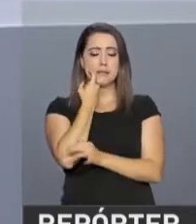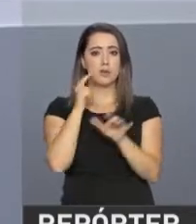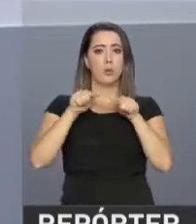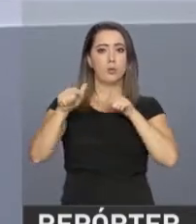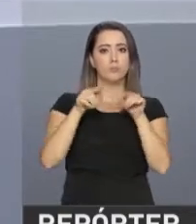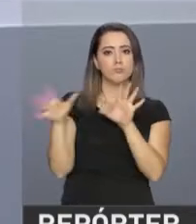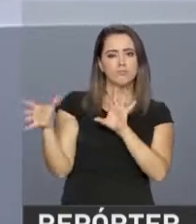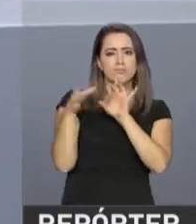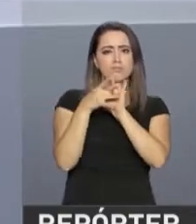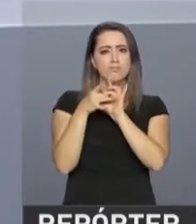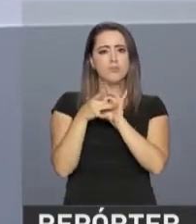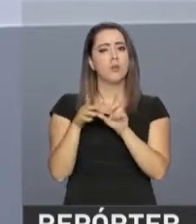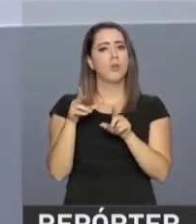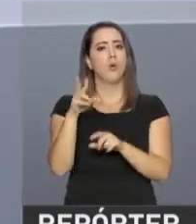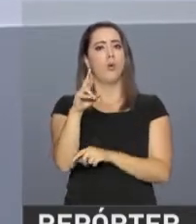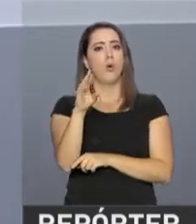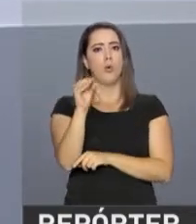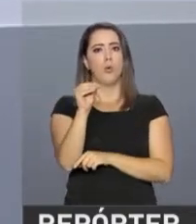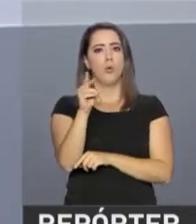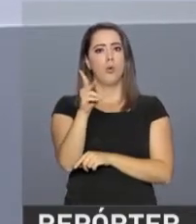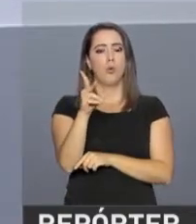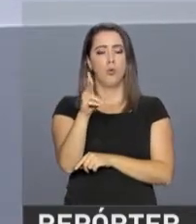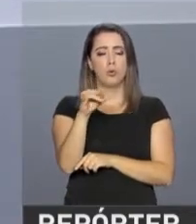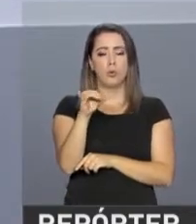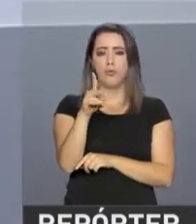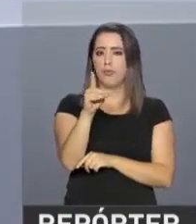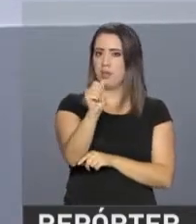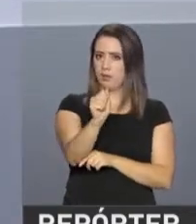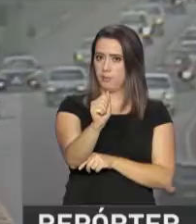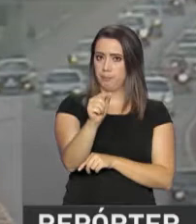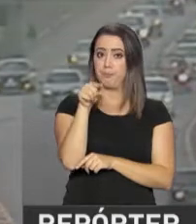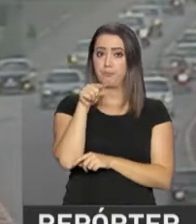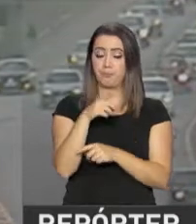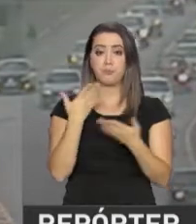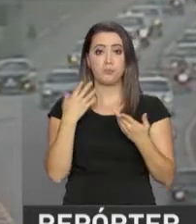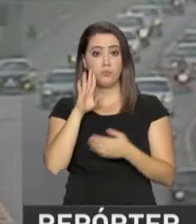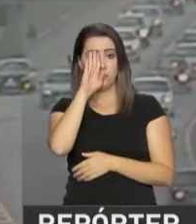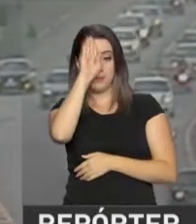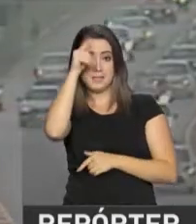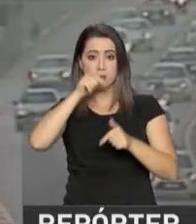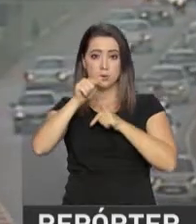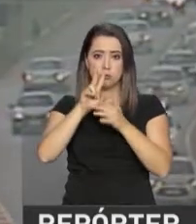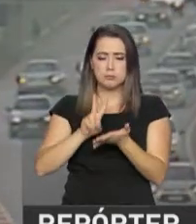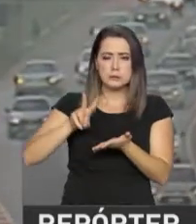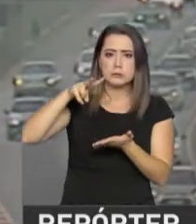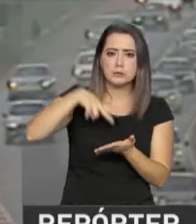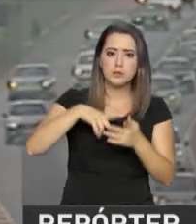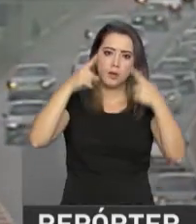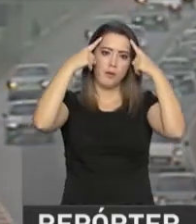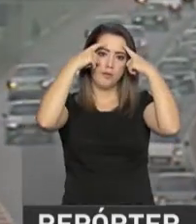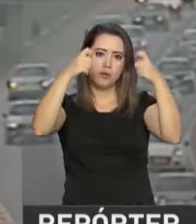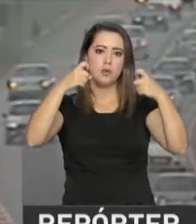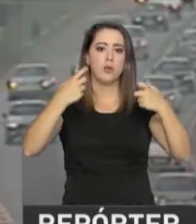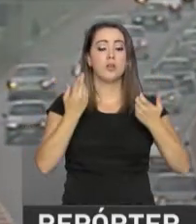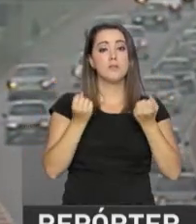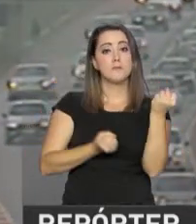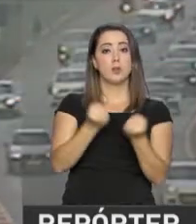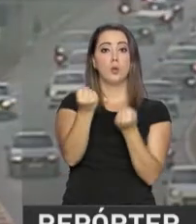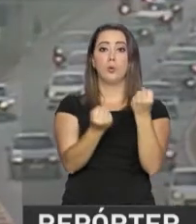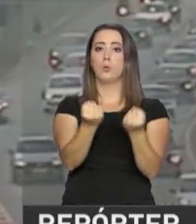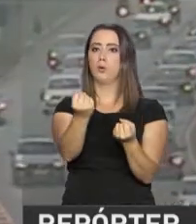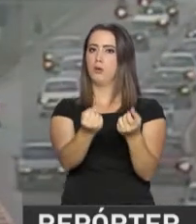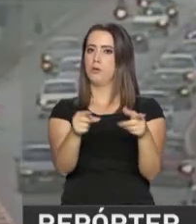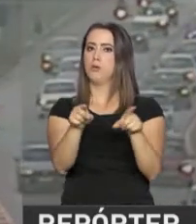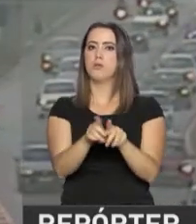integrada rodovida 2017/2018 principal ação de enfrentamento à violência no trânsito brasileiro a